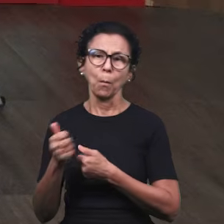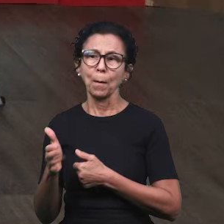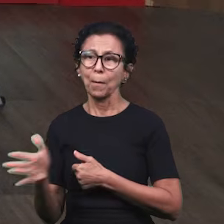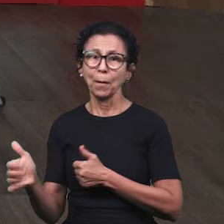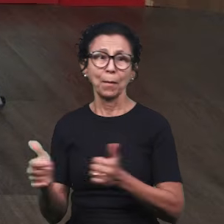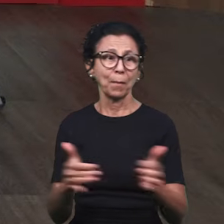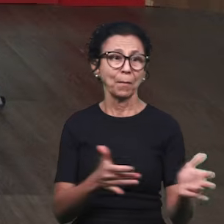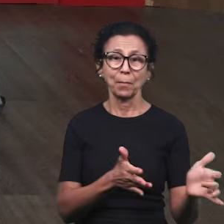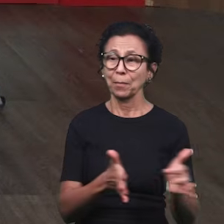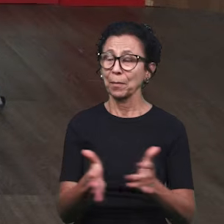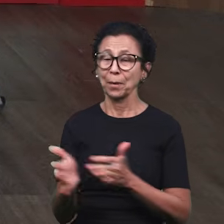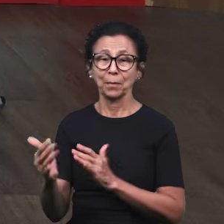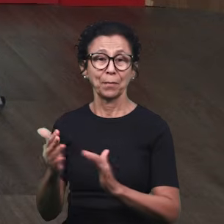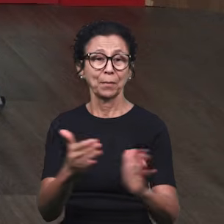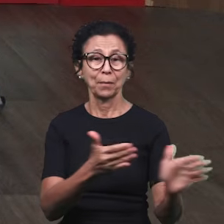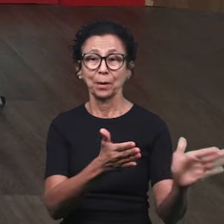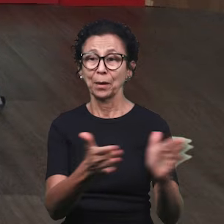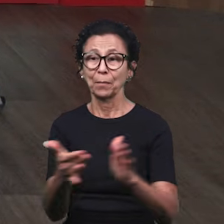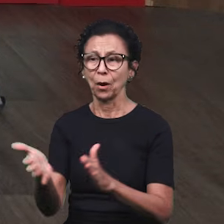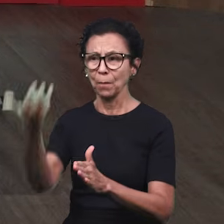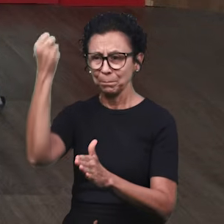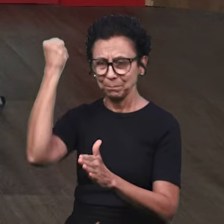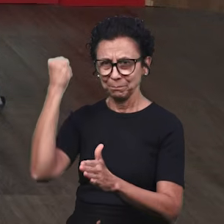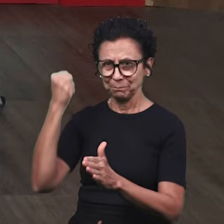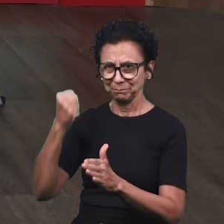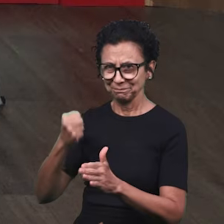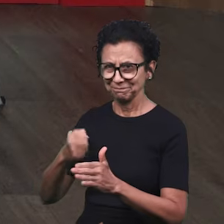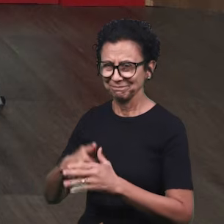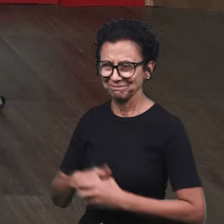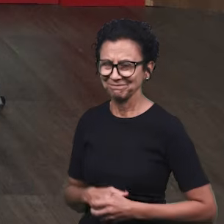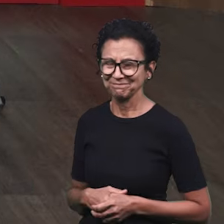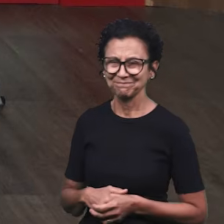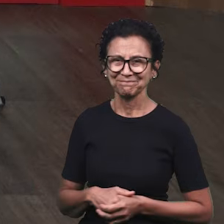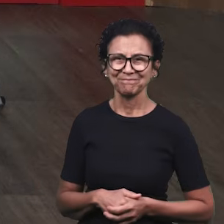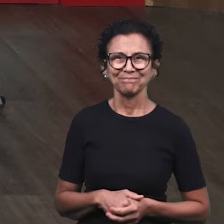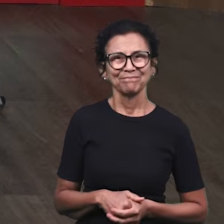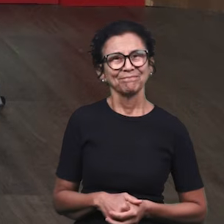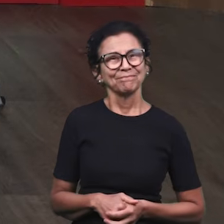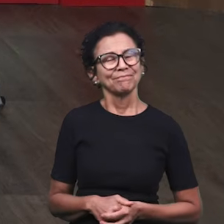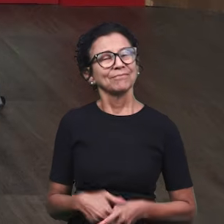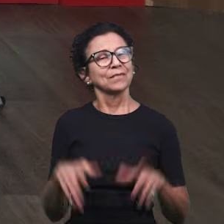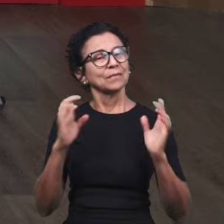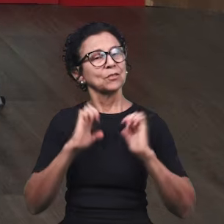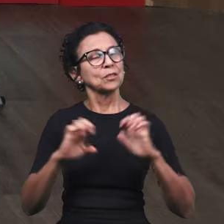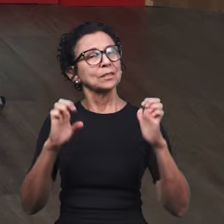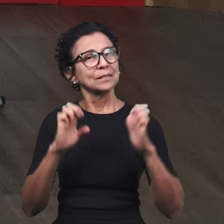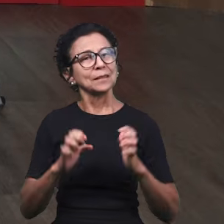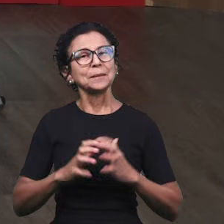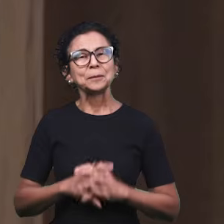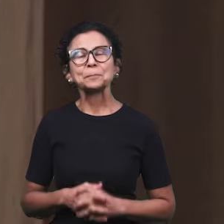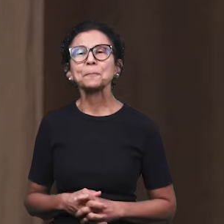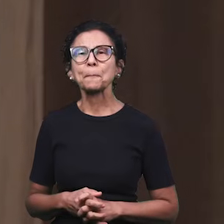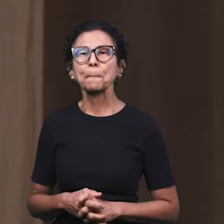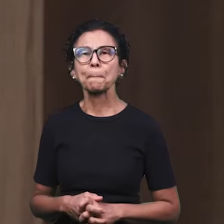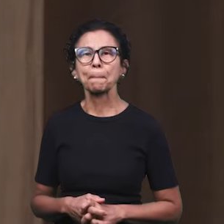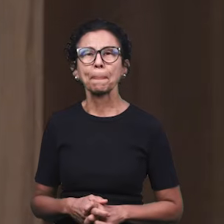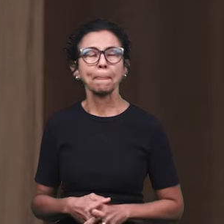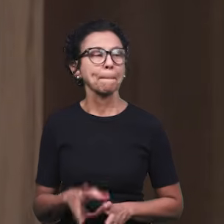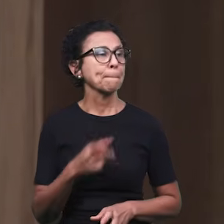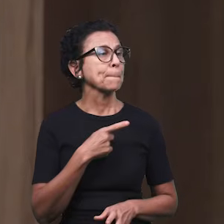pegou muitos peixes. Pastor Eduardo, um comentário ainda? Eu gostaria também